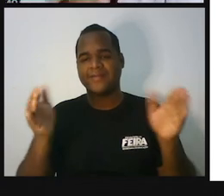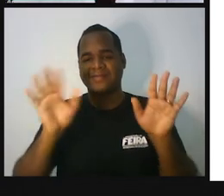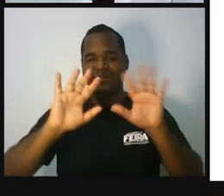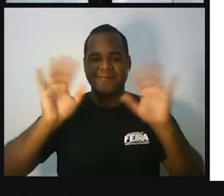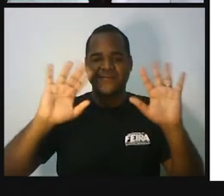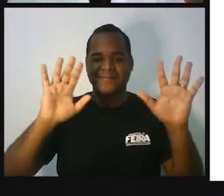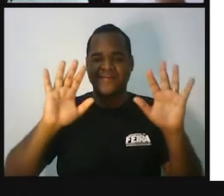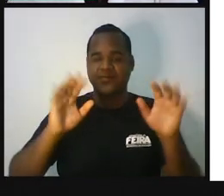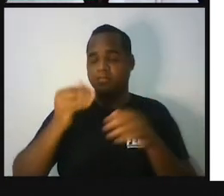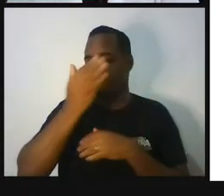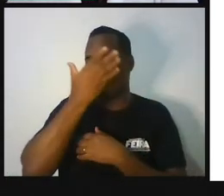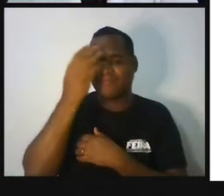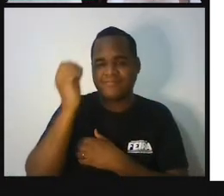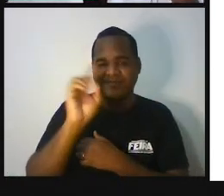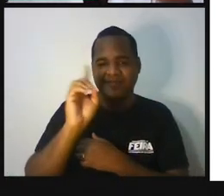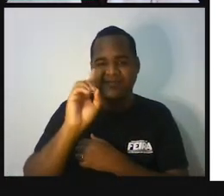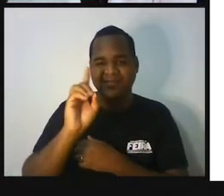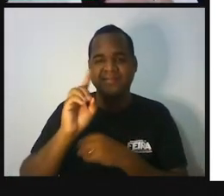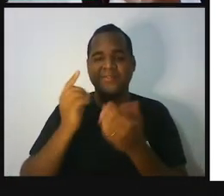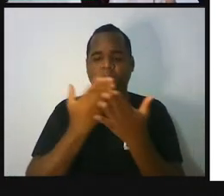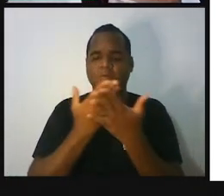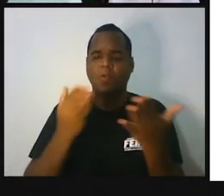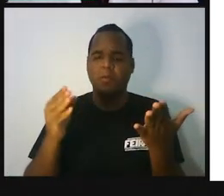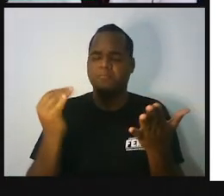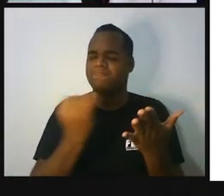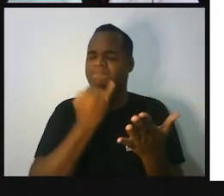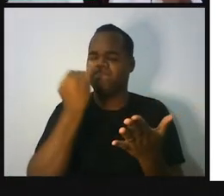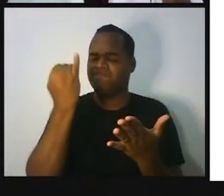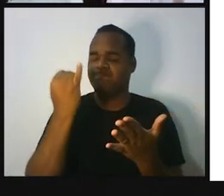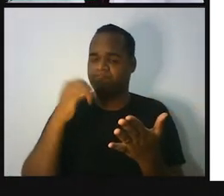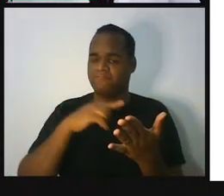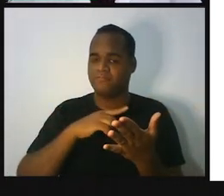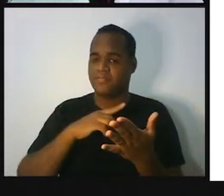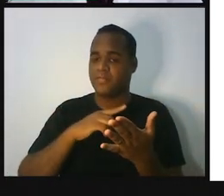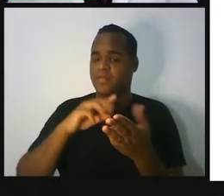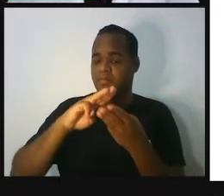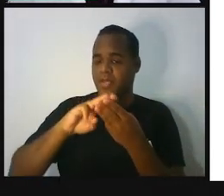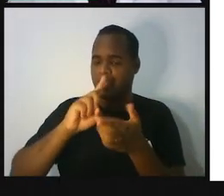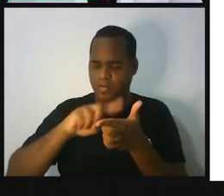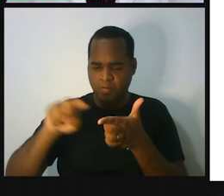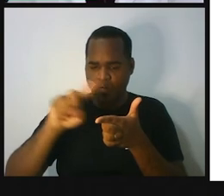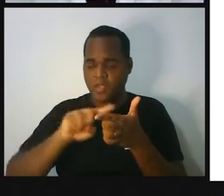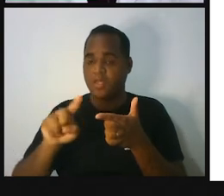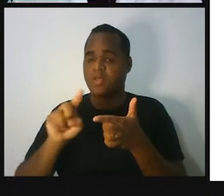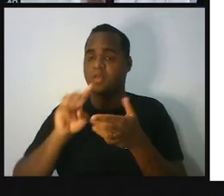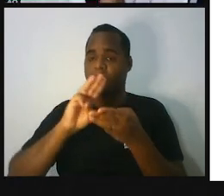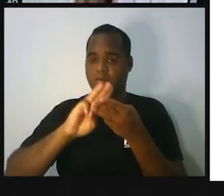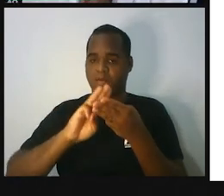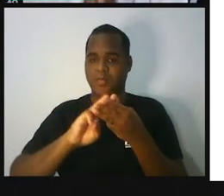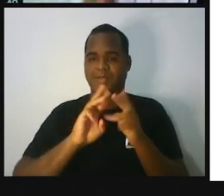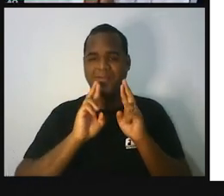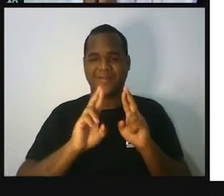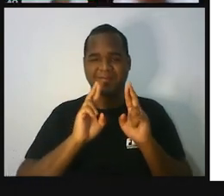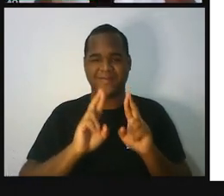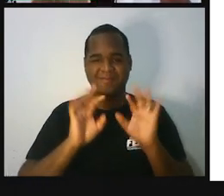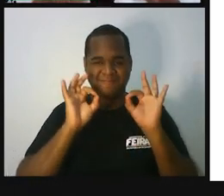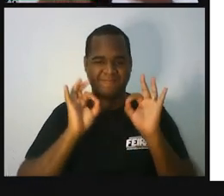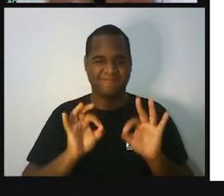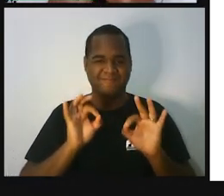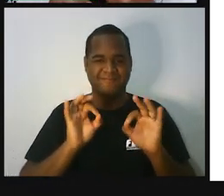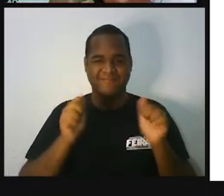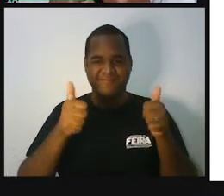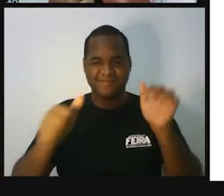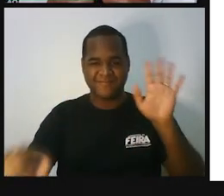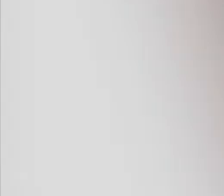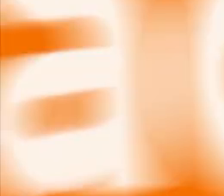próxima tá Não esquece para nós nunca jamais matemática vai ser problema matemática sempre a solução